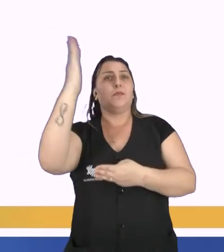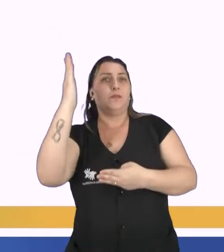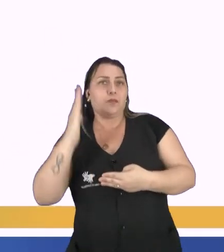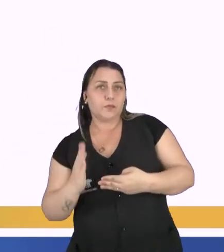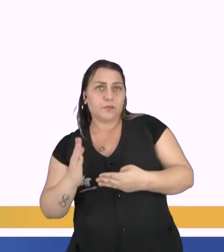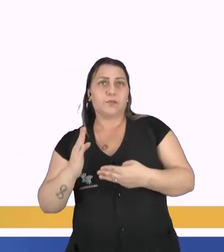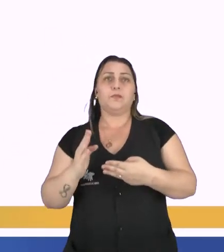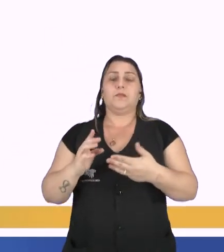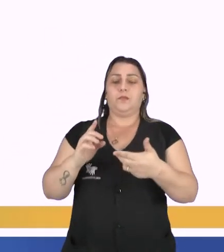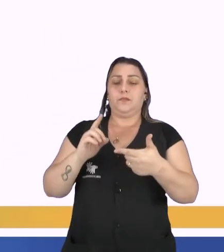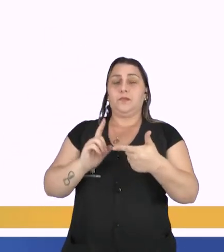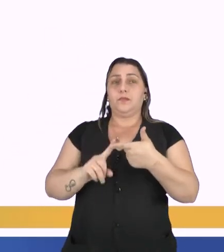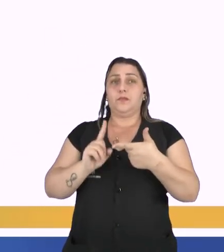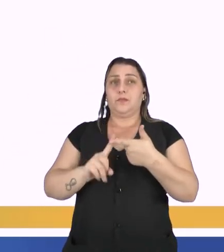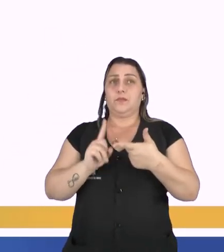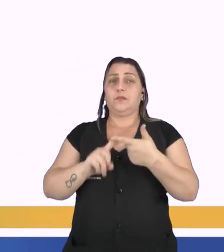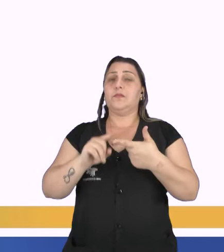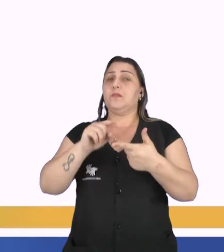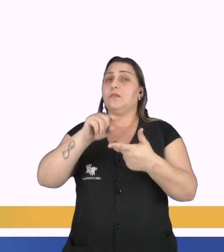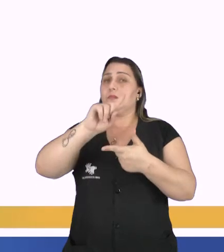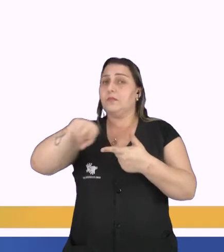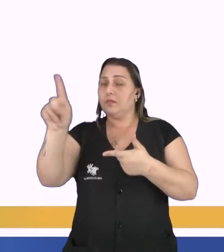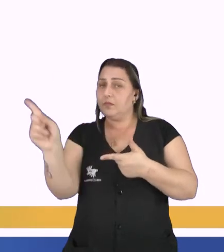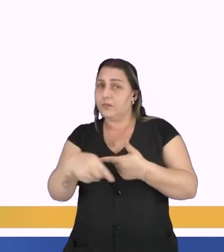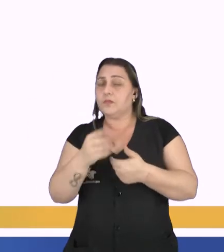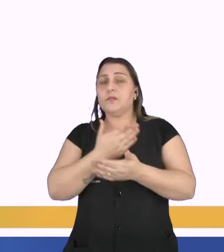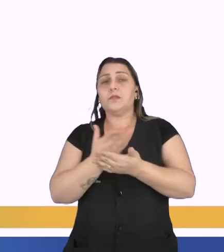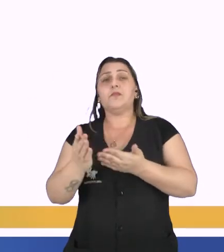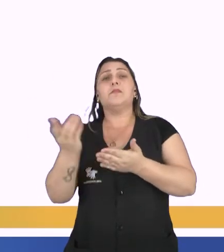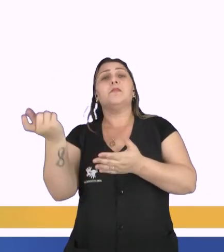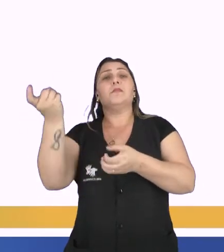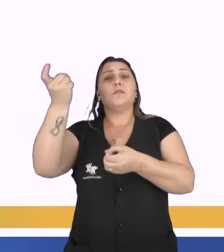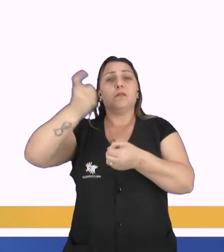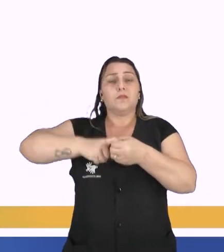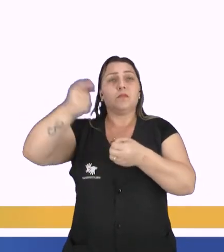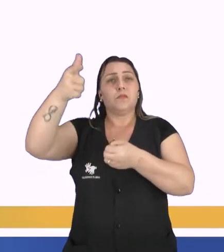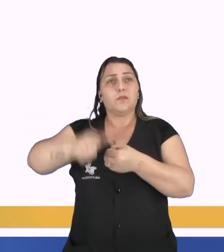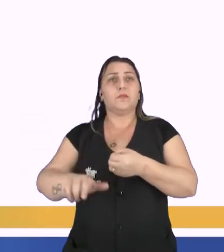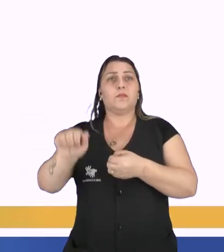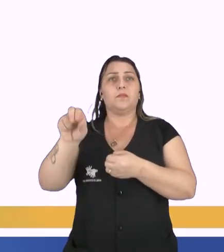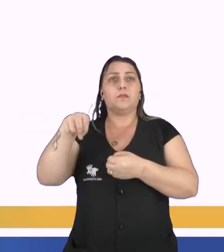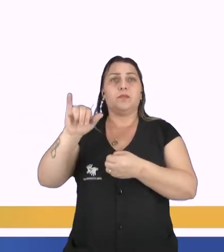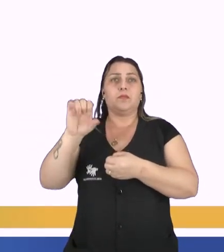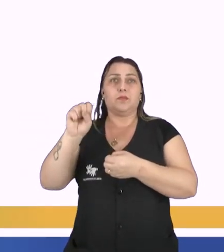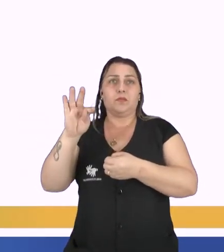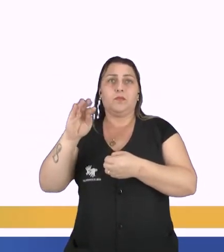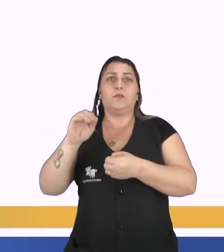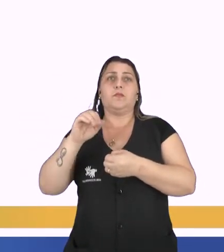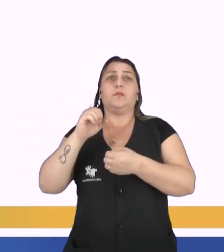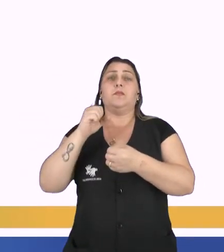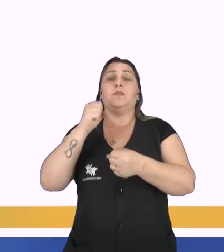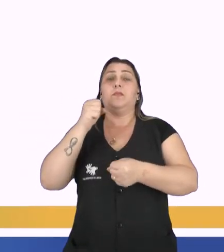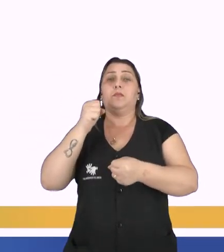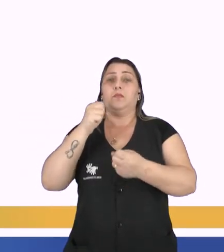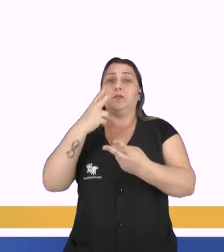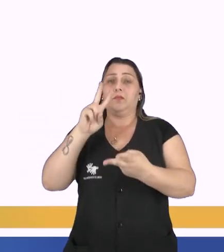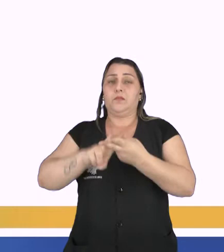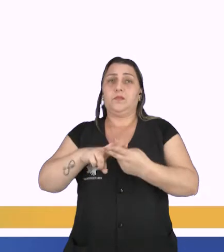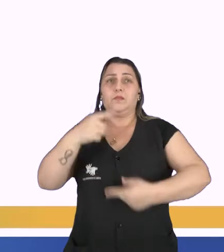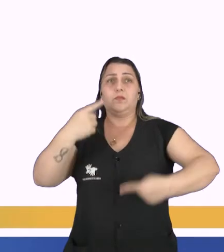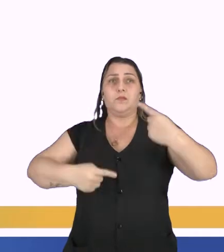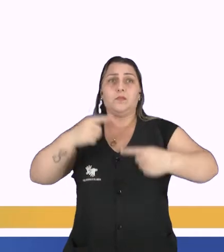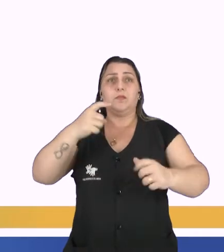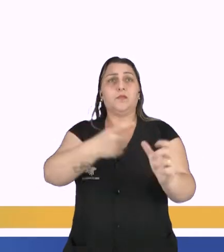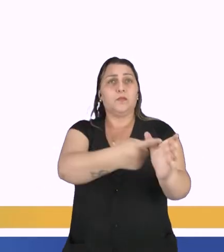Brasileiros, né? Que esse ministério ele foi extinto e começa a existir novamente. Anistia, então, aos presos políticos e